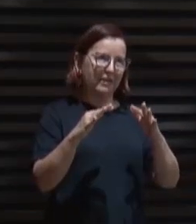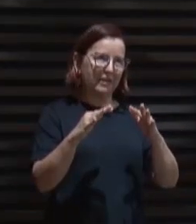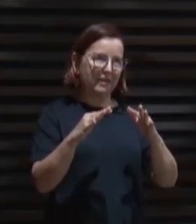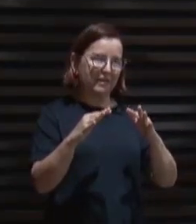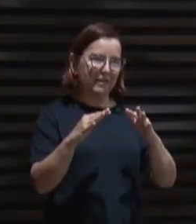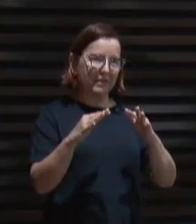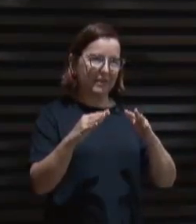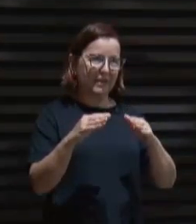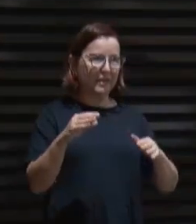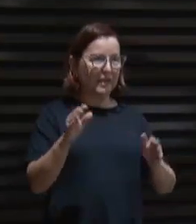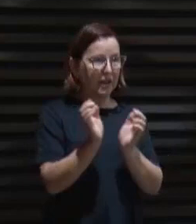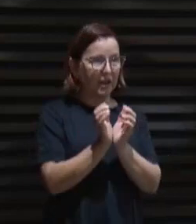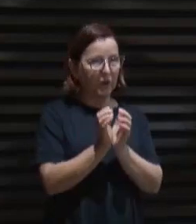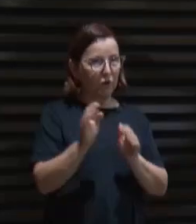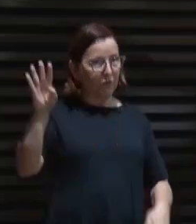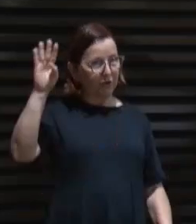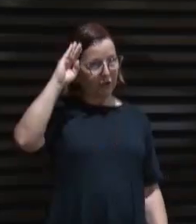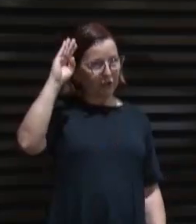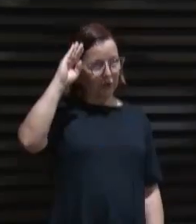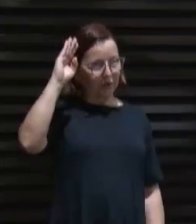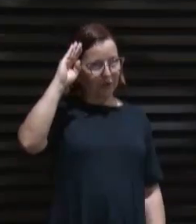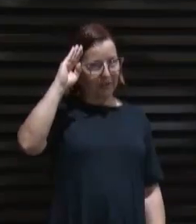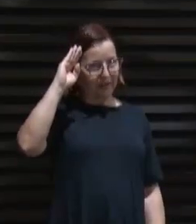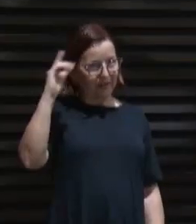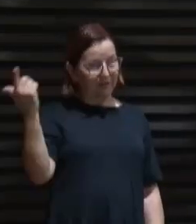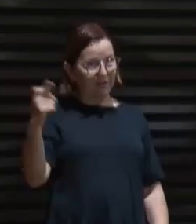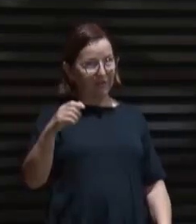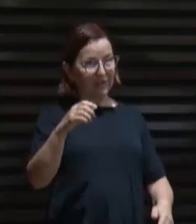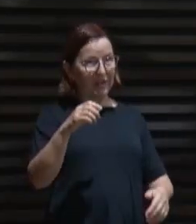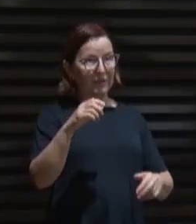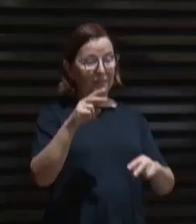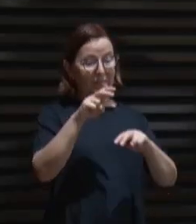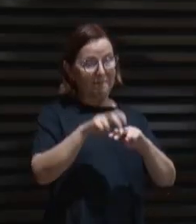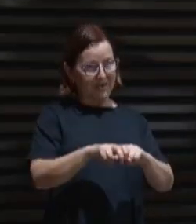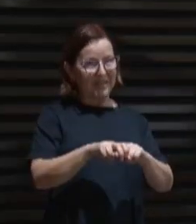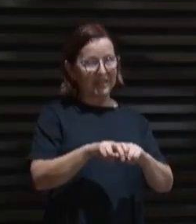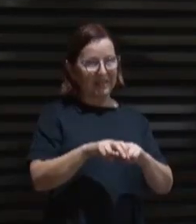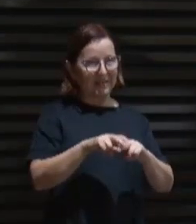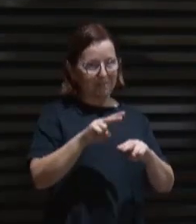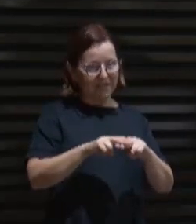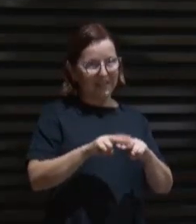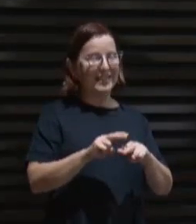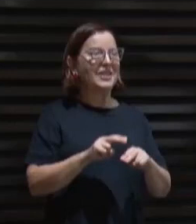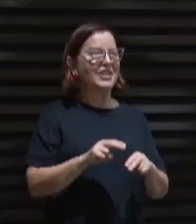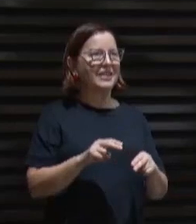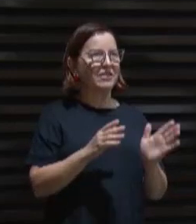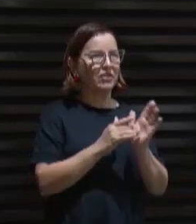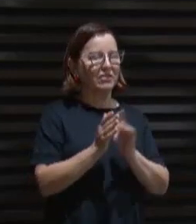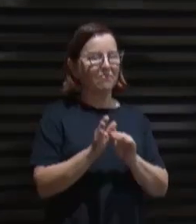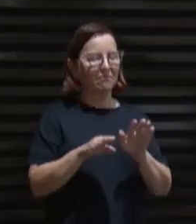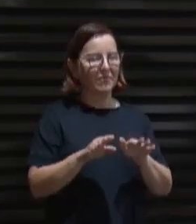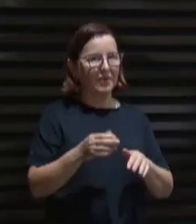de soldados que vieram para prender Jesus. Era cerca de 600 soldados